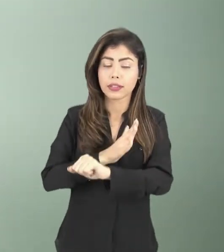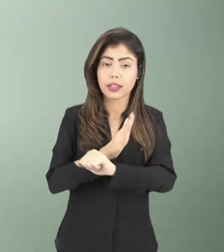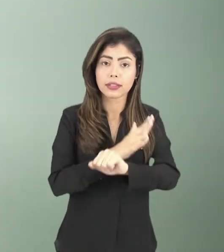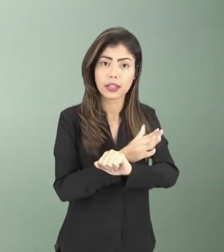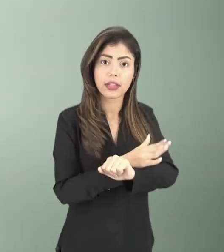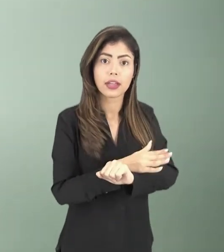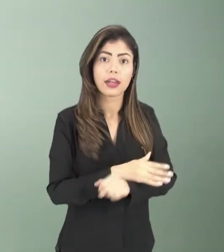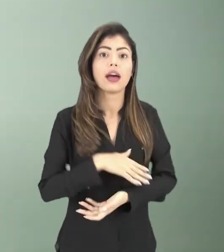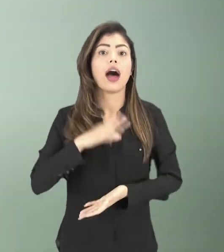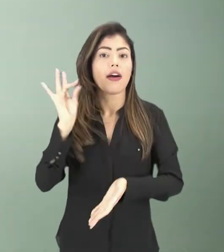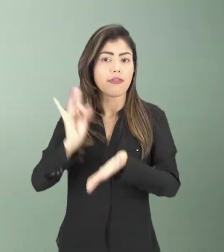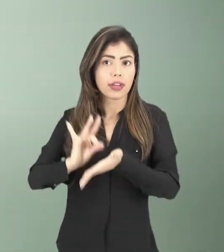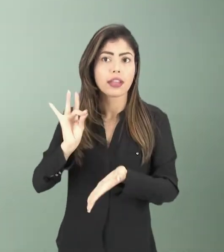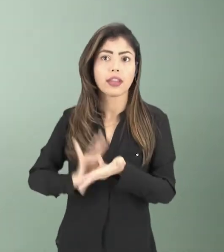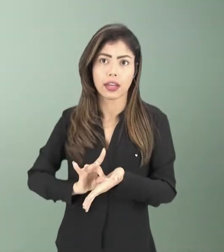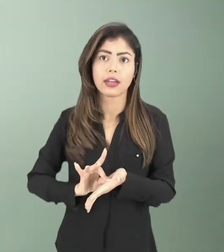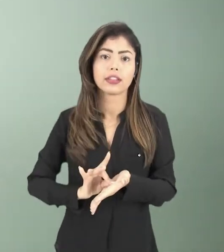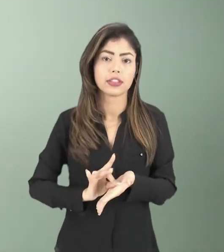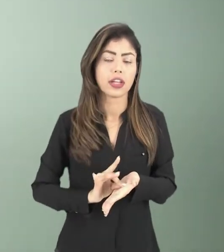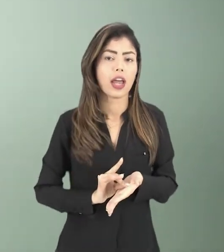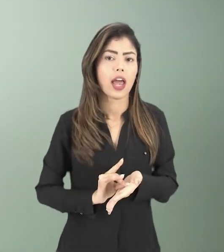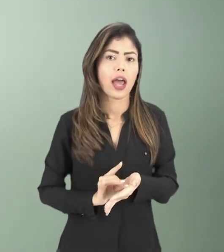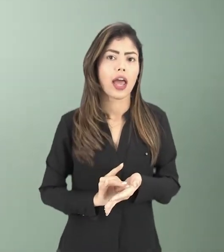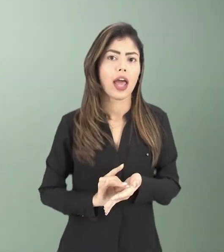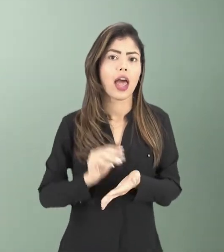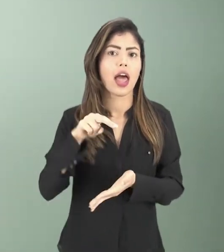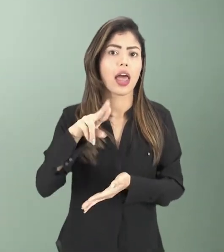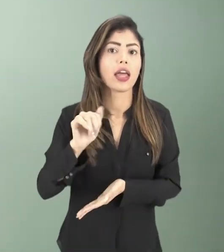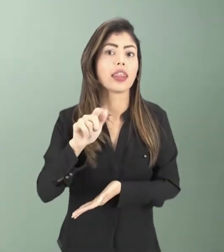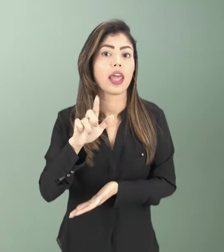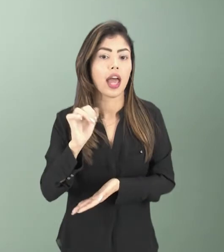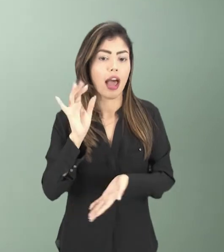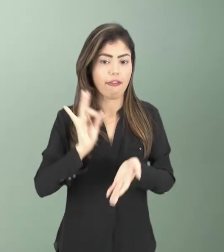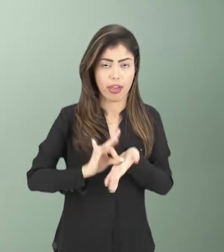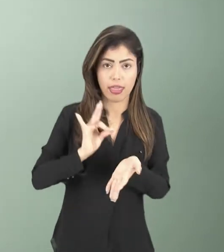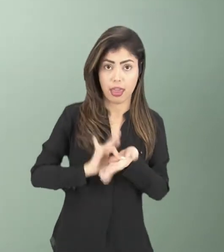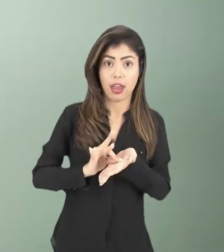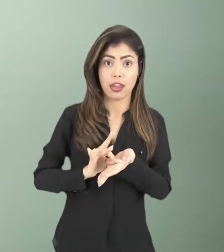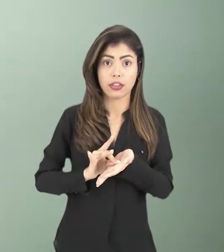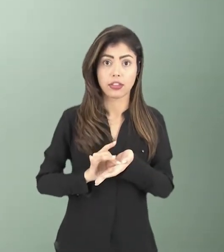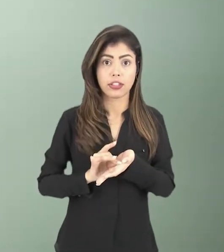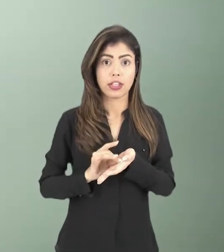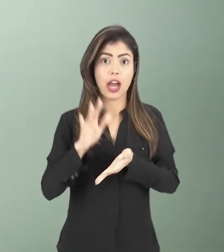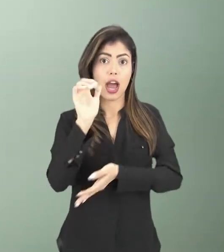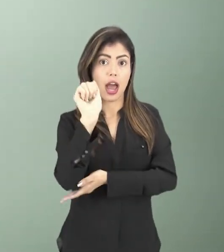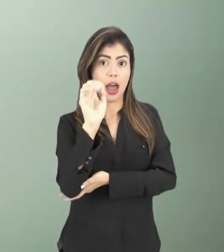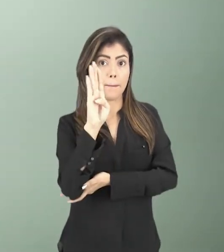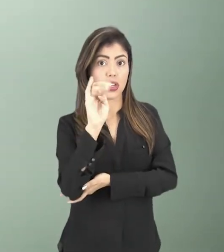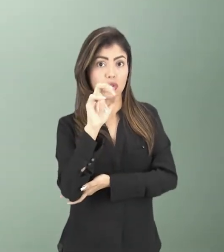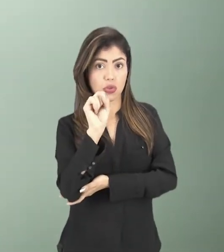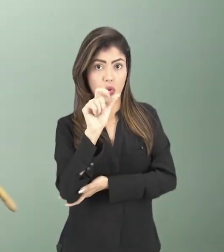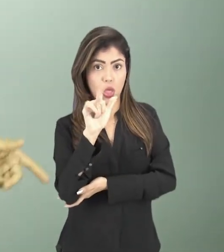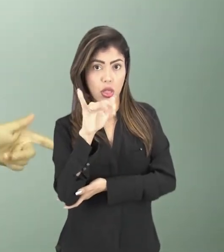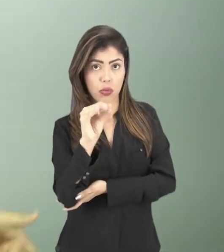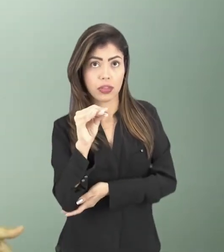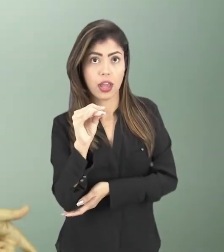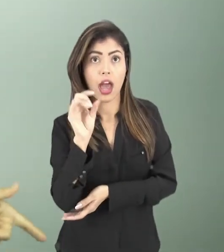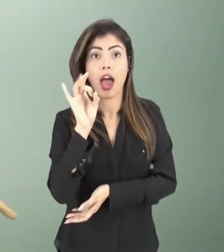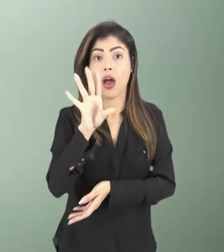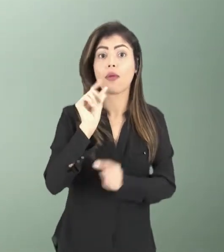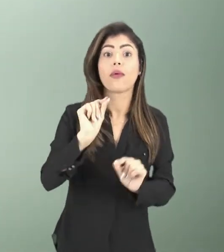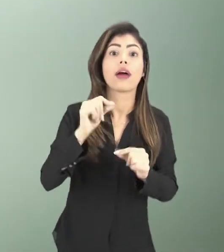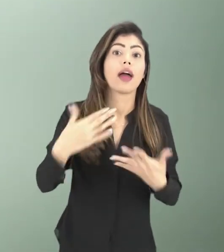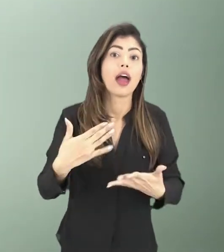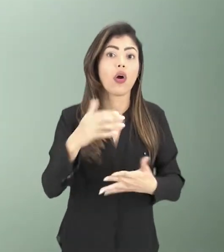pela razão a verdade. Quem nega que a verdade seja absoluta e acessada como conhecimento verdadeiro é exatamente o